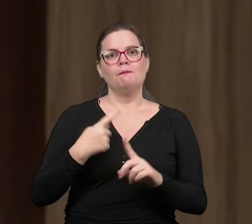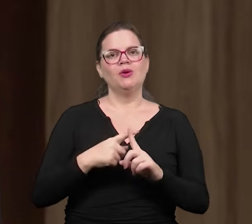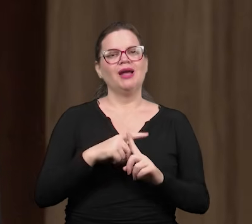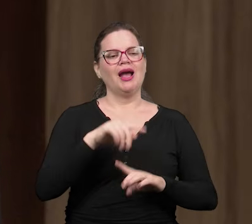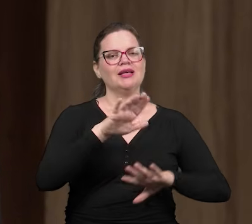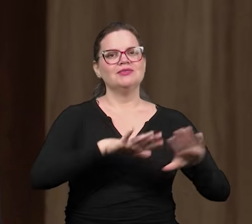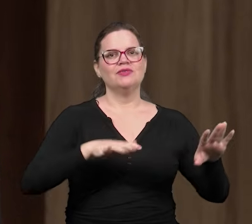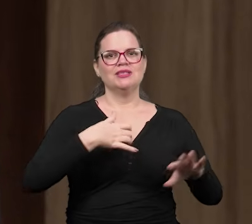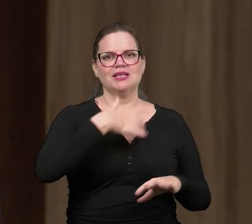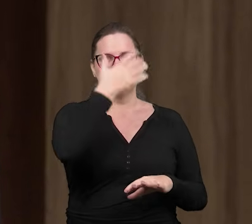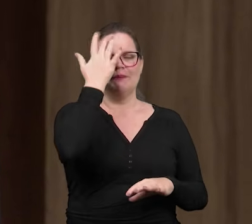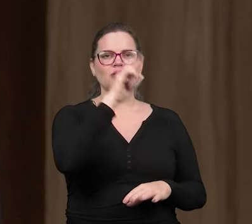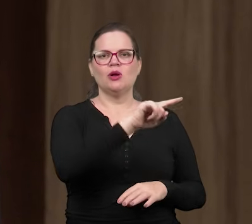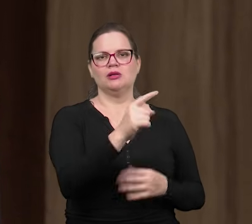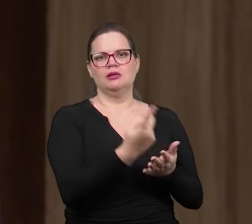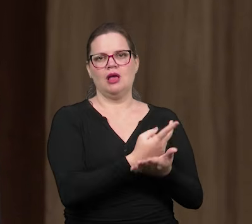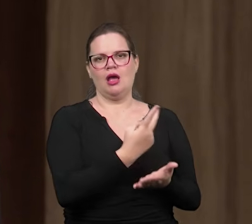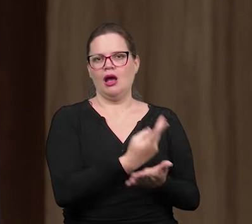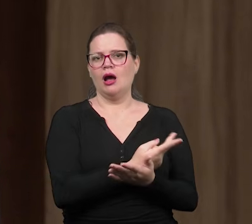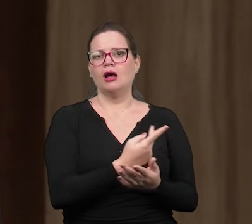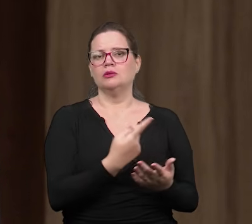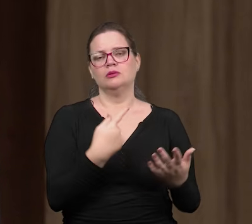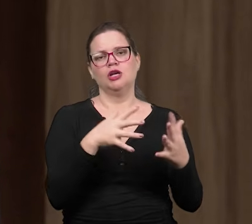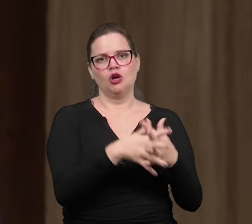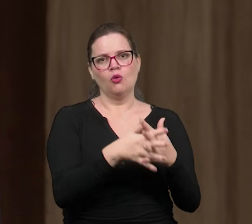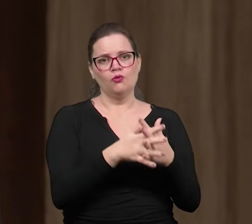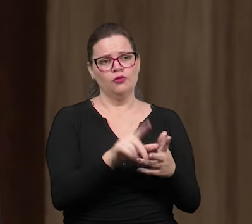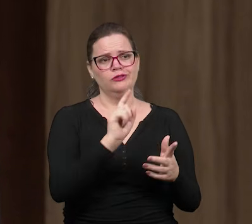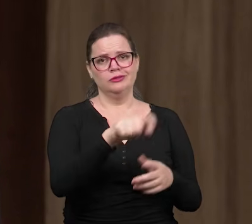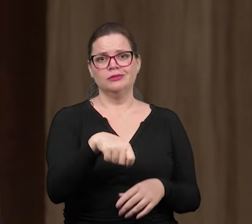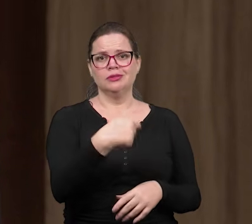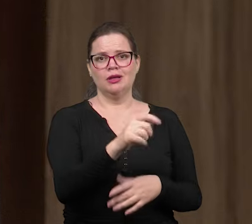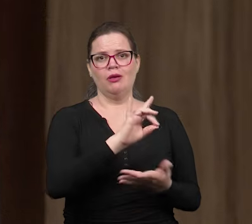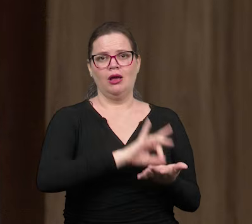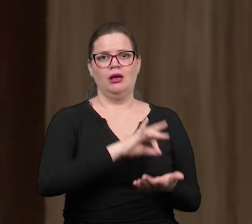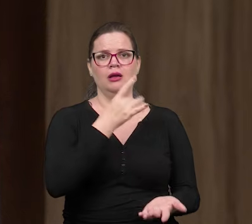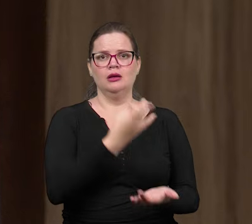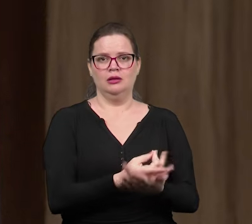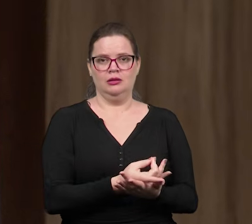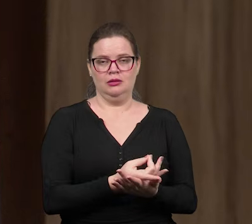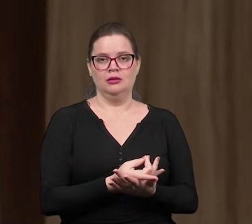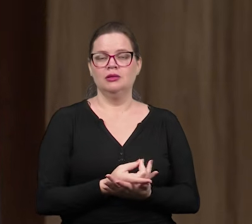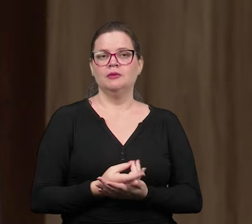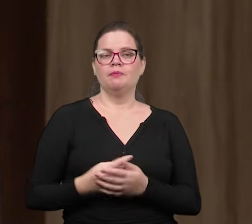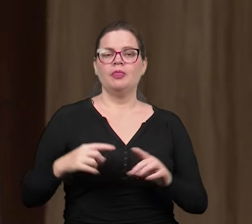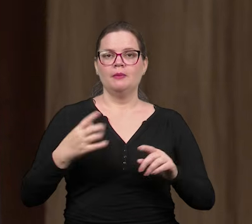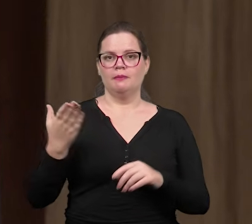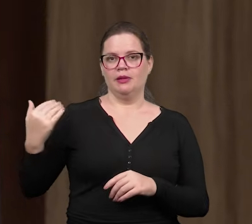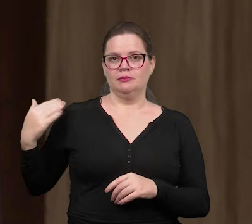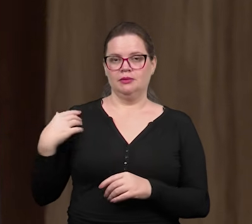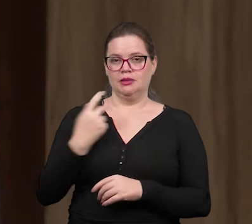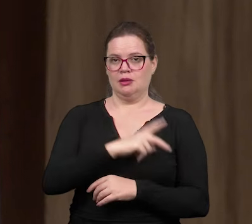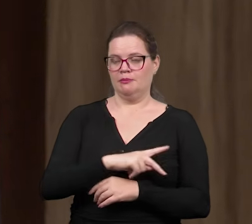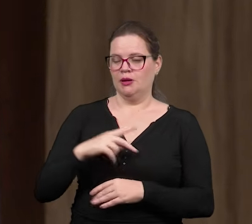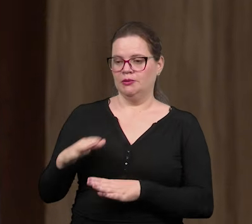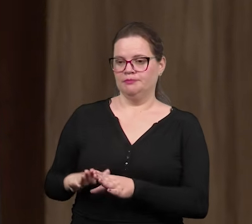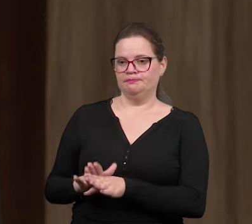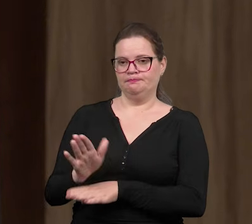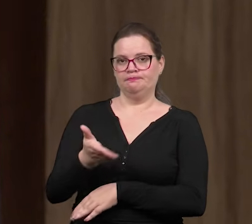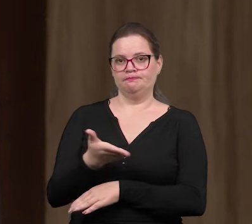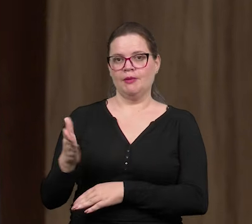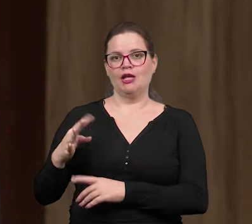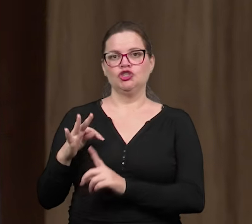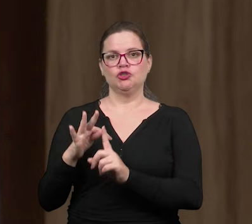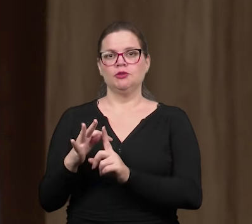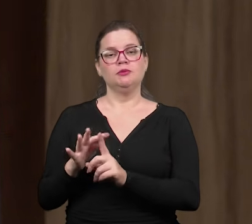nós chamamos de heresias, né? Mas o apóstolo, quando advertia a Timóteo, ele o